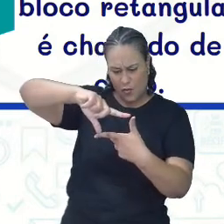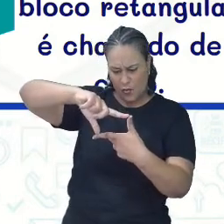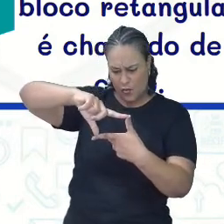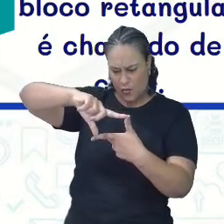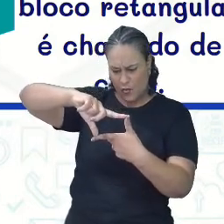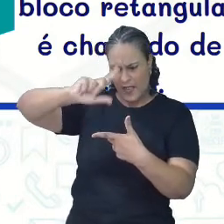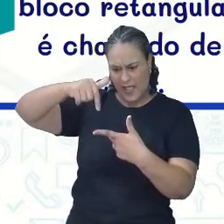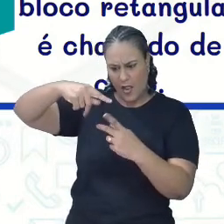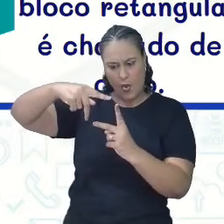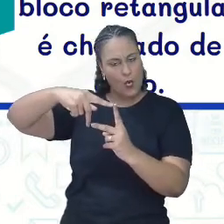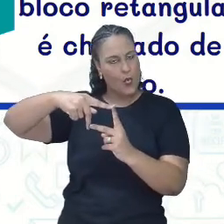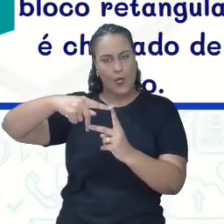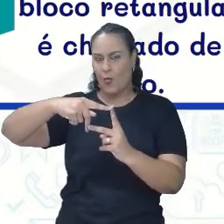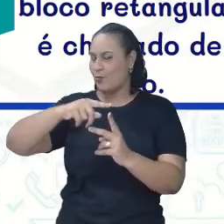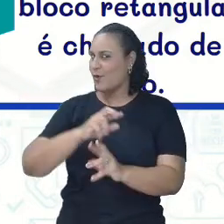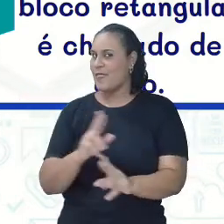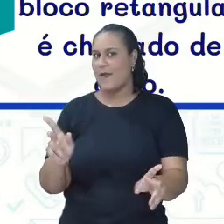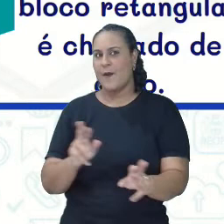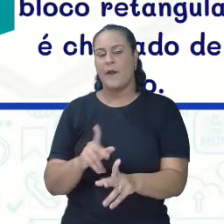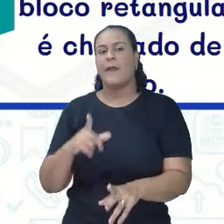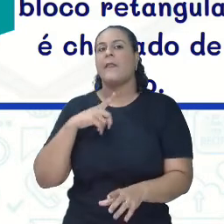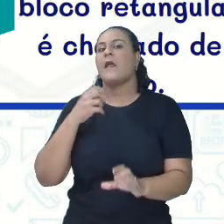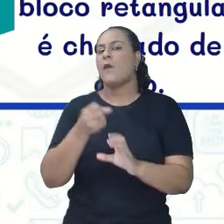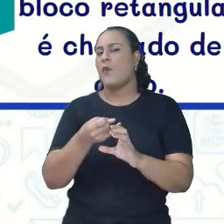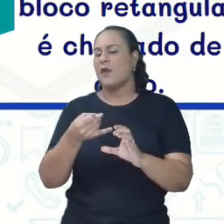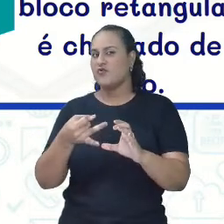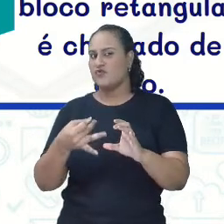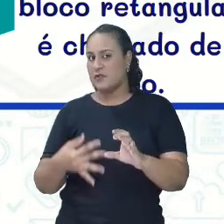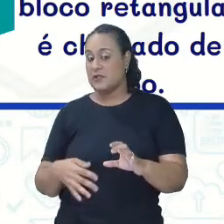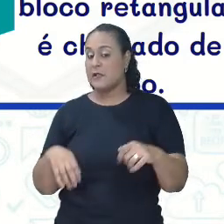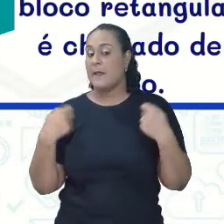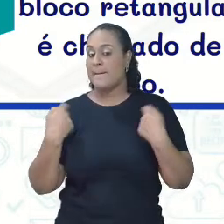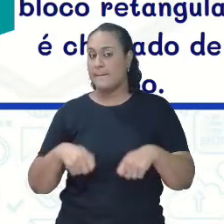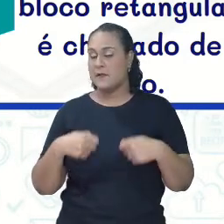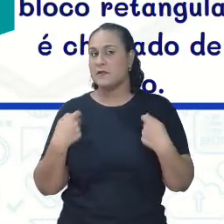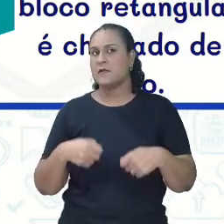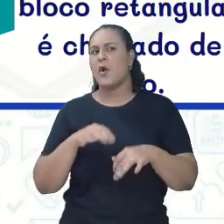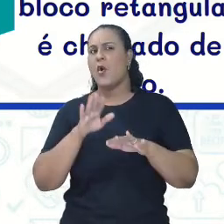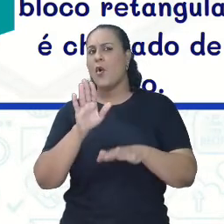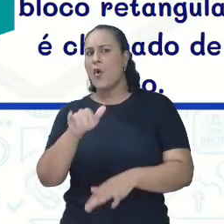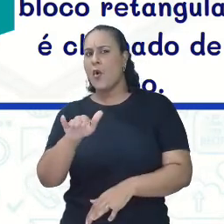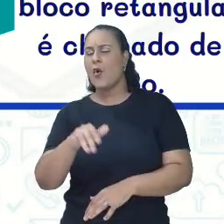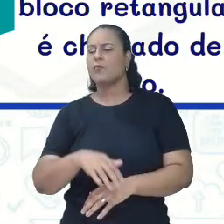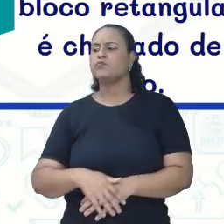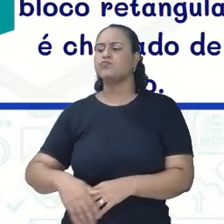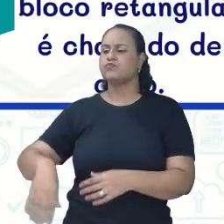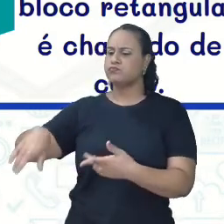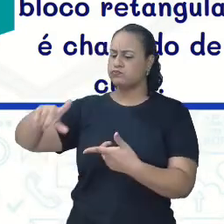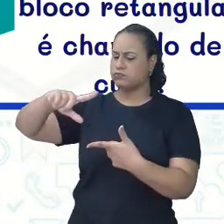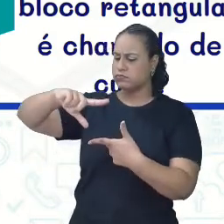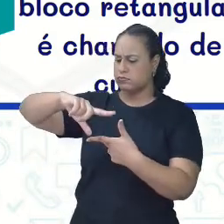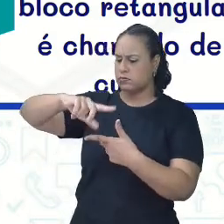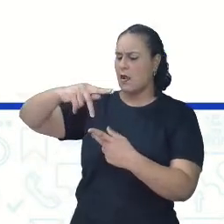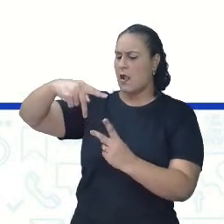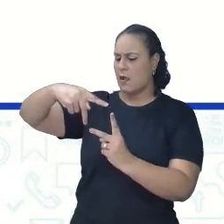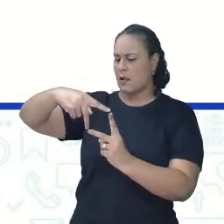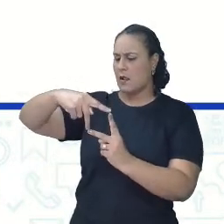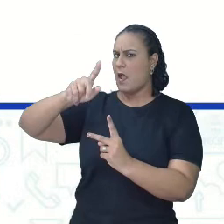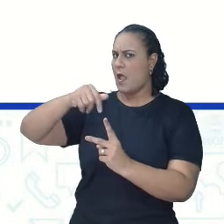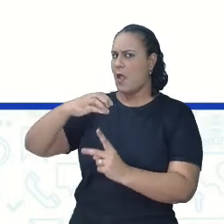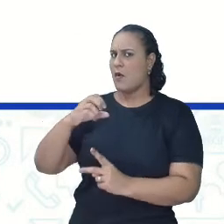considerado cubo, né? Existem algumas características que são necessárias para que a gente diga, olha, isso aqui é sim um cubo, tá